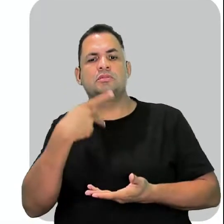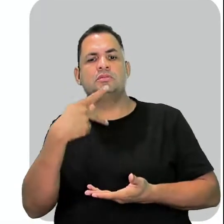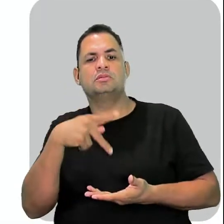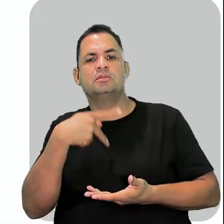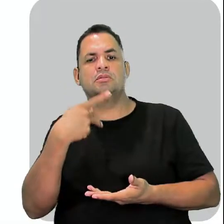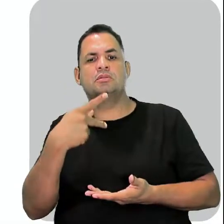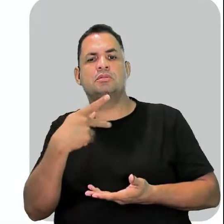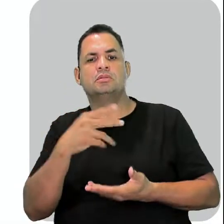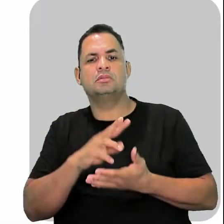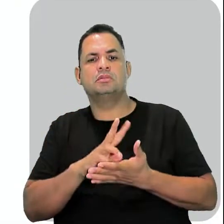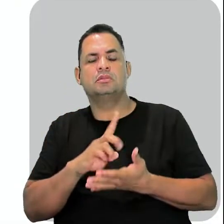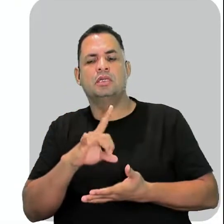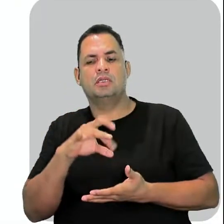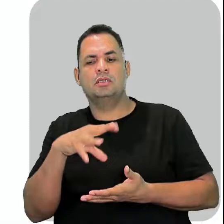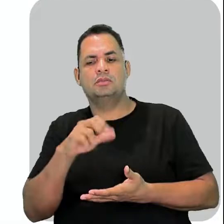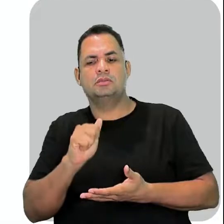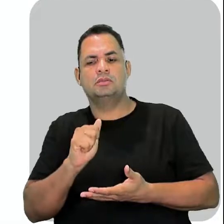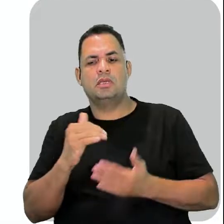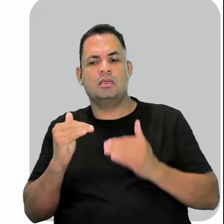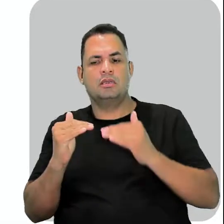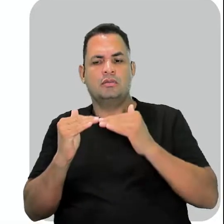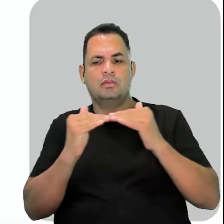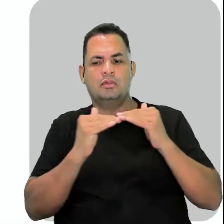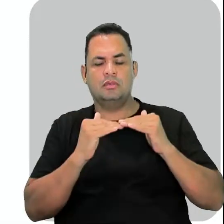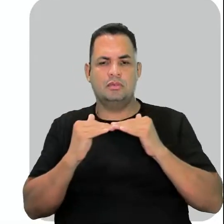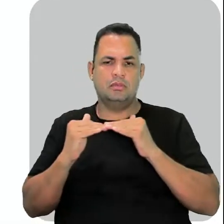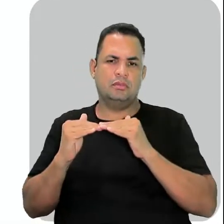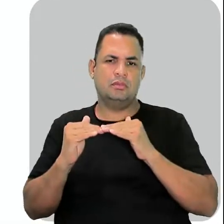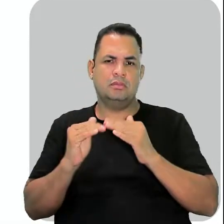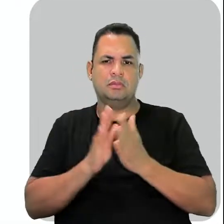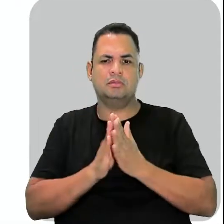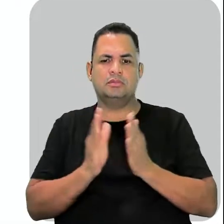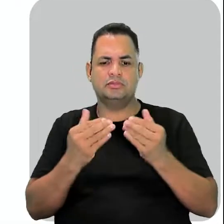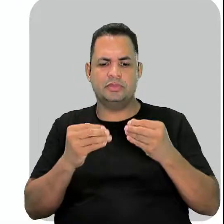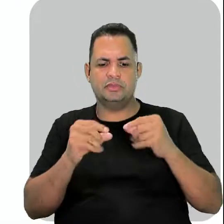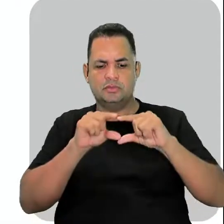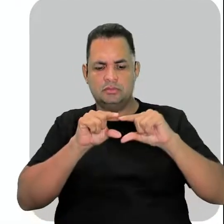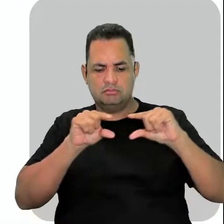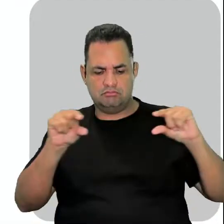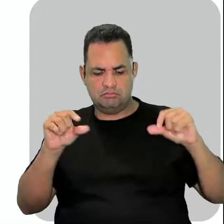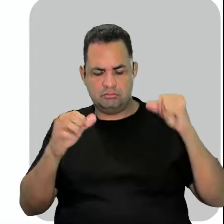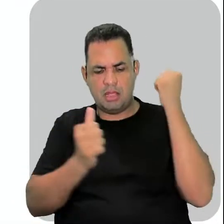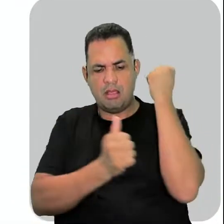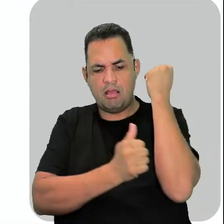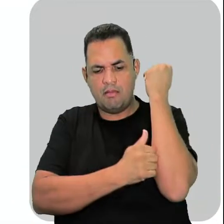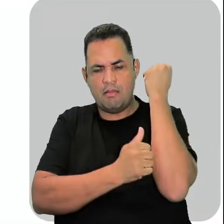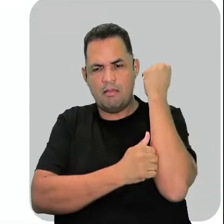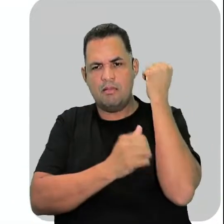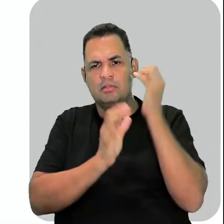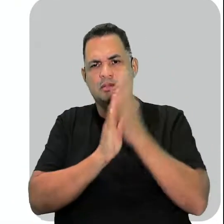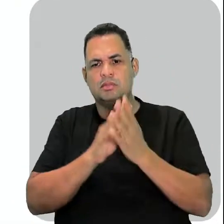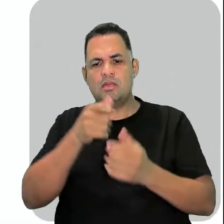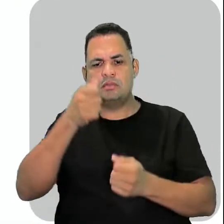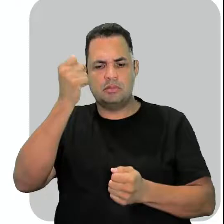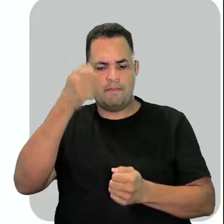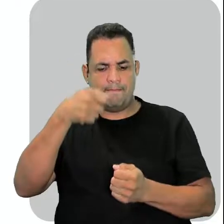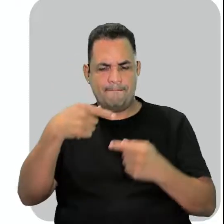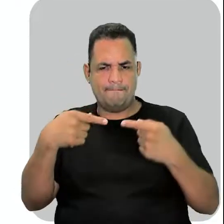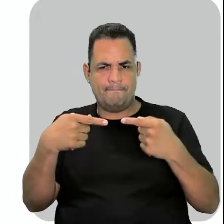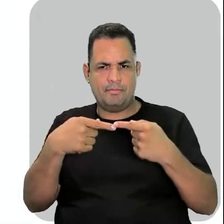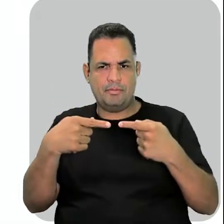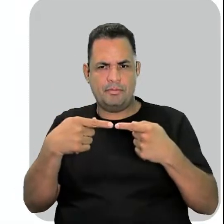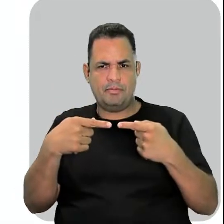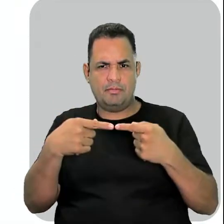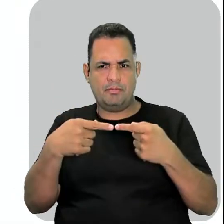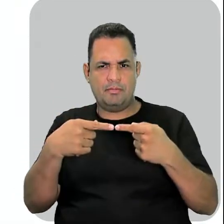aquela valência é equivalente. É como se você tivesse duas taubas pequenas e você colocasse um prego ligando uma